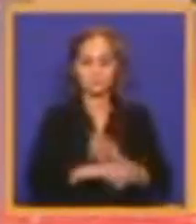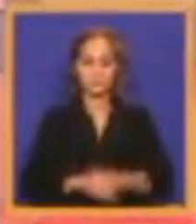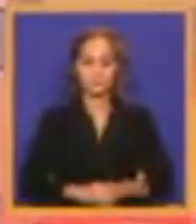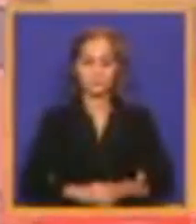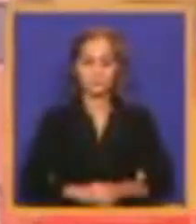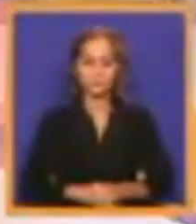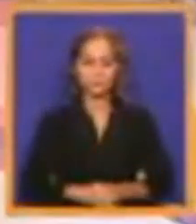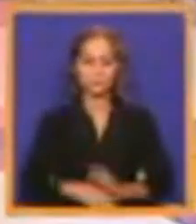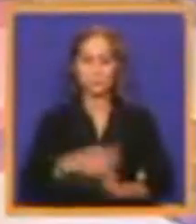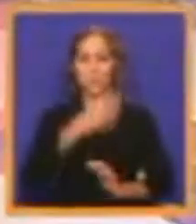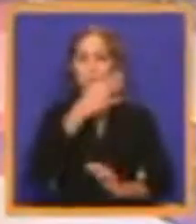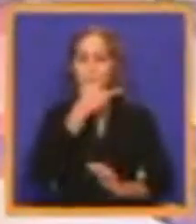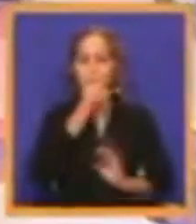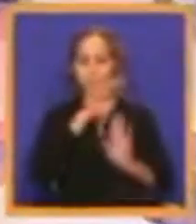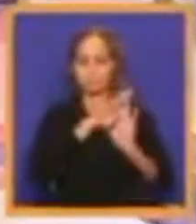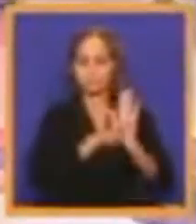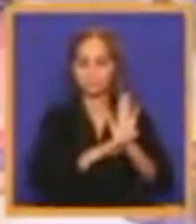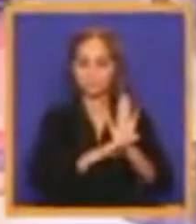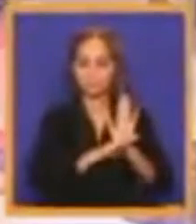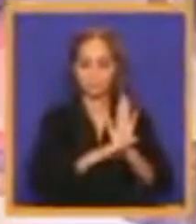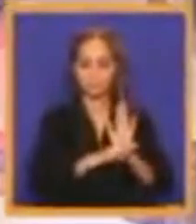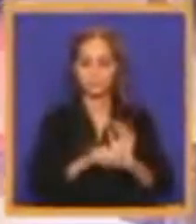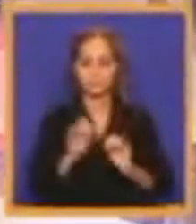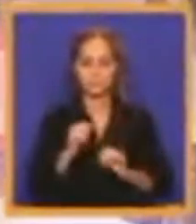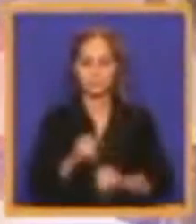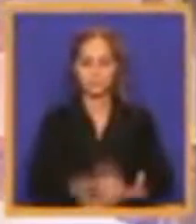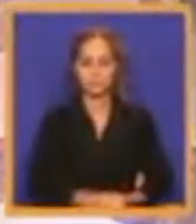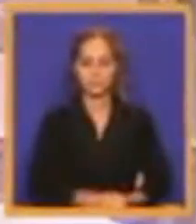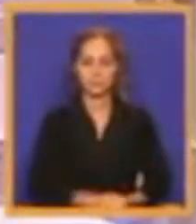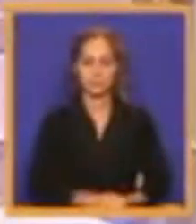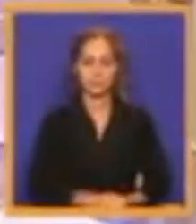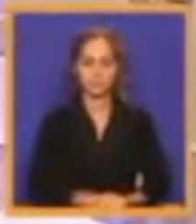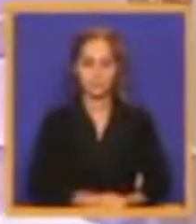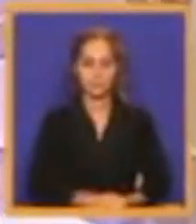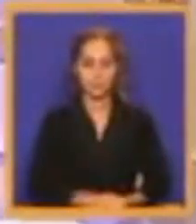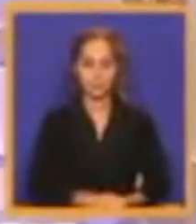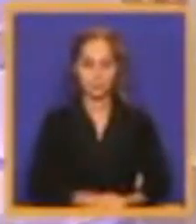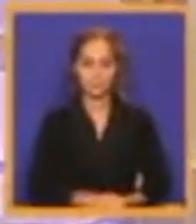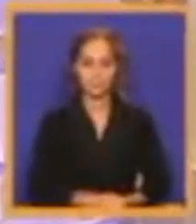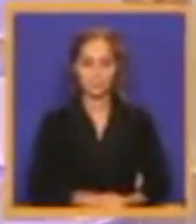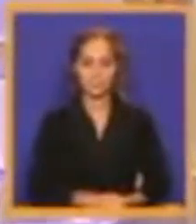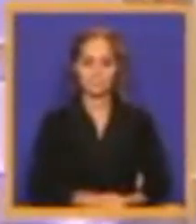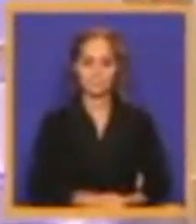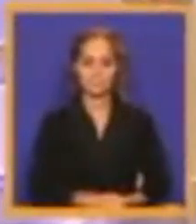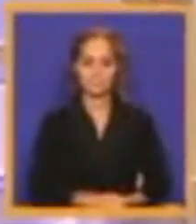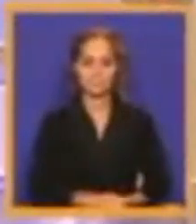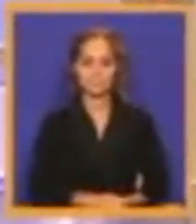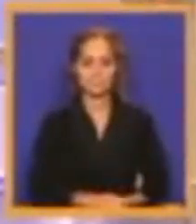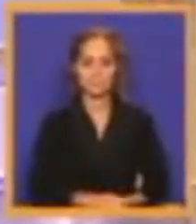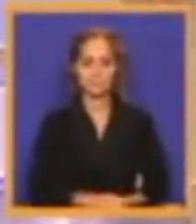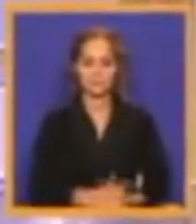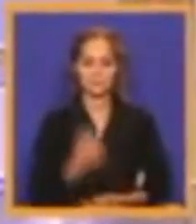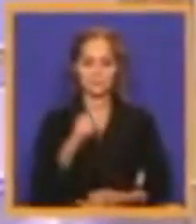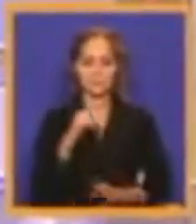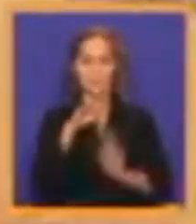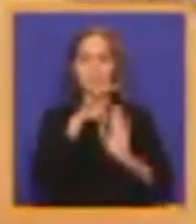dos 12 que preparámos. Exatamente, também é assim. com daquilo que foi dizendo. Ah, pronto, ótimo. Ora, temos